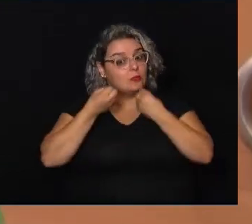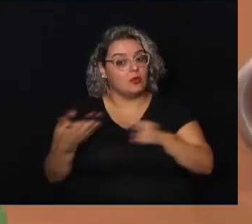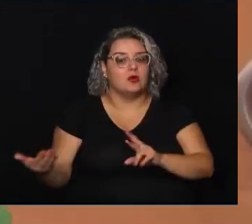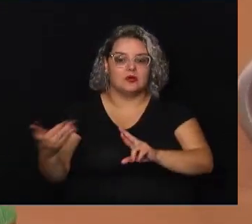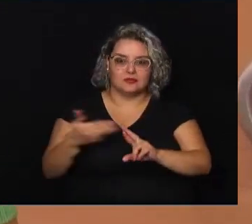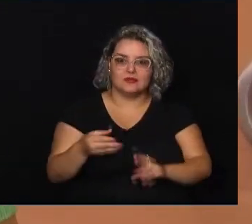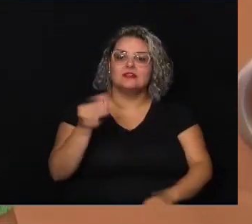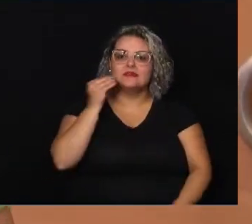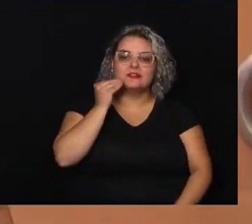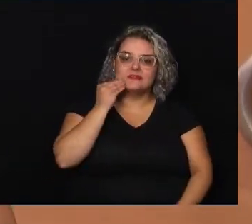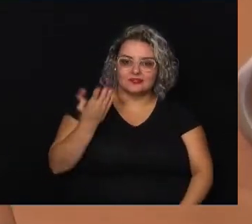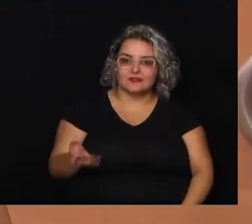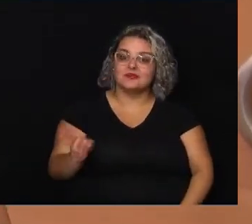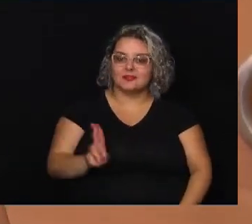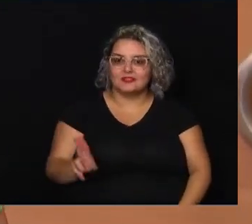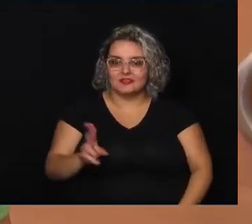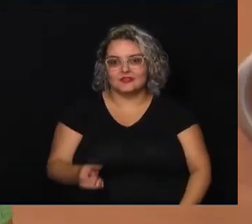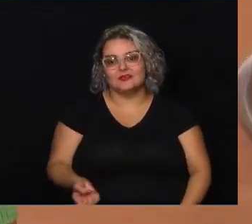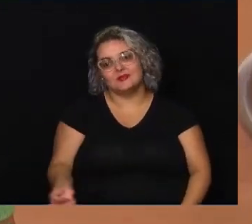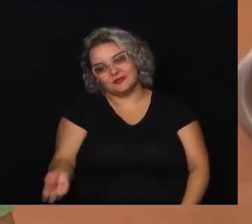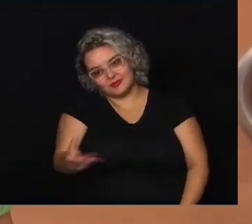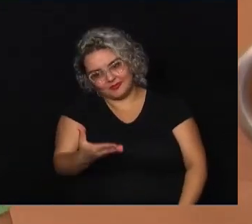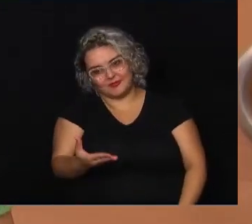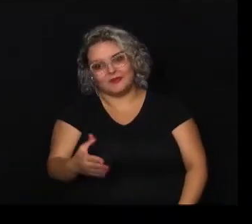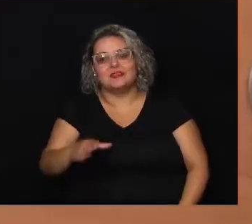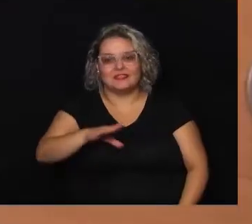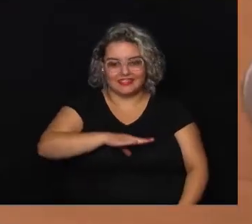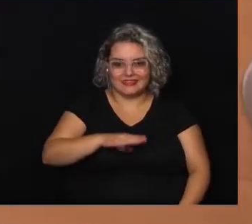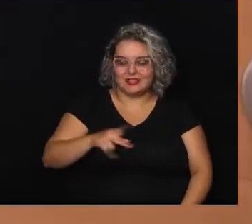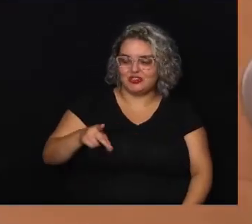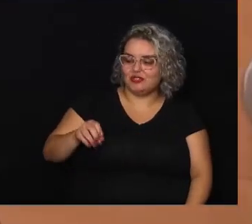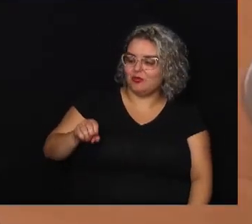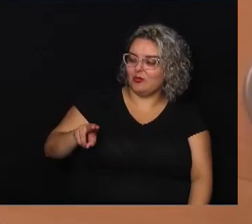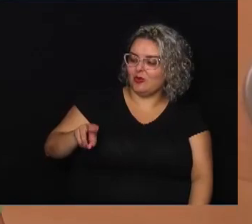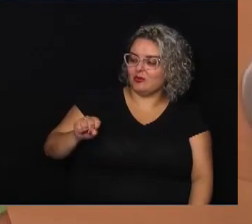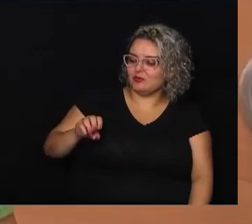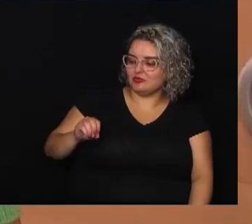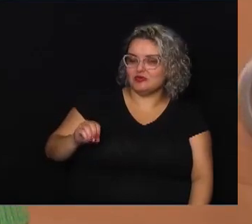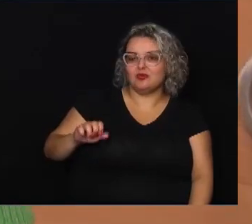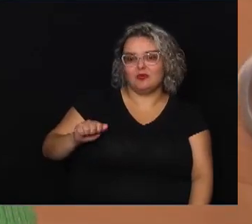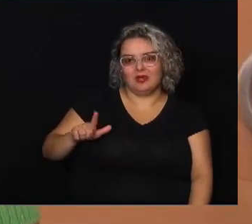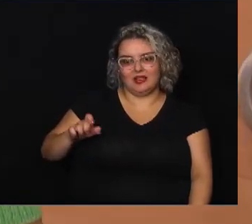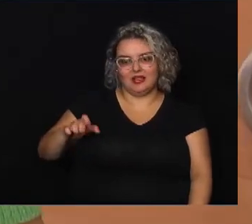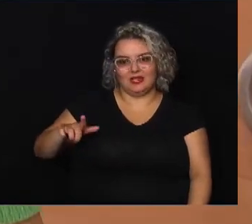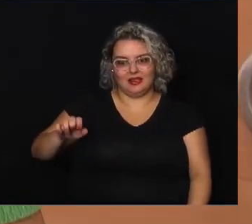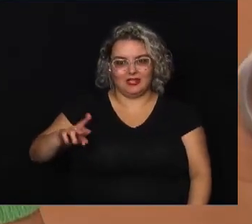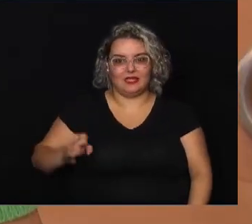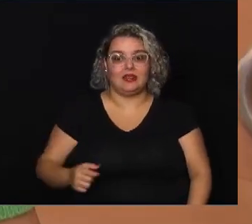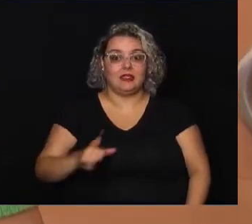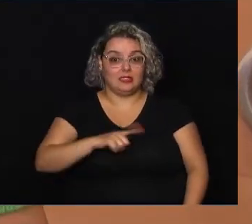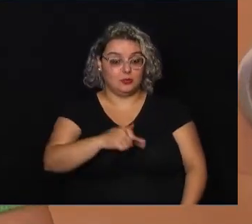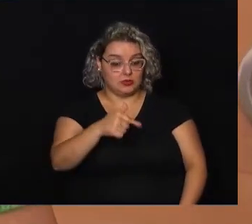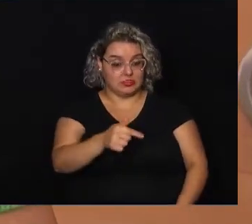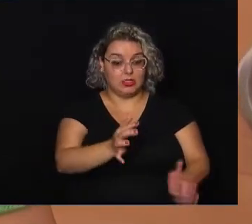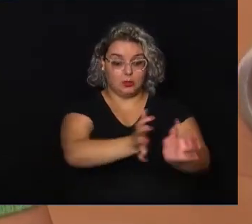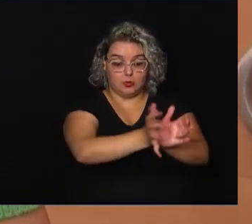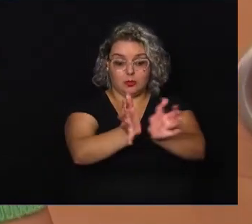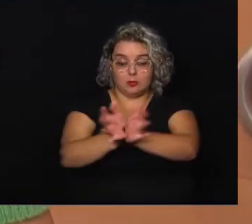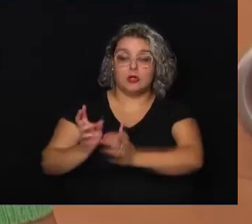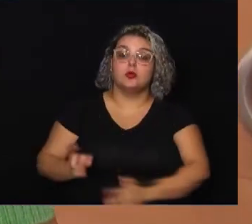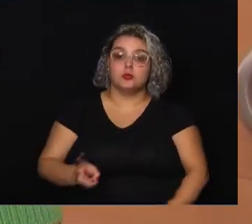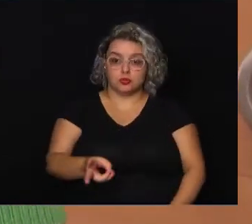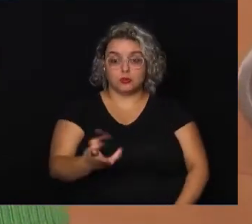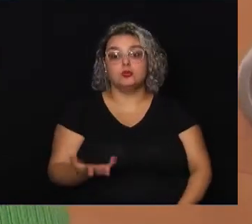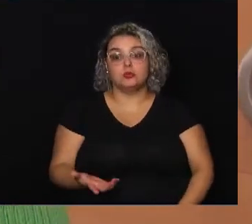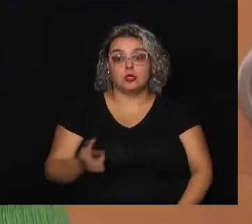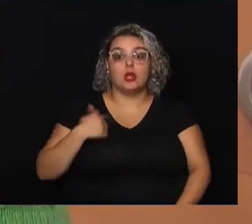tentar implantar algo novo no município de Pouso Alegre. Nós temos 7 comissões permanentes. São 7 comissões permanentes